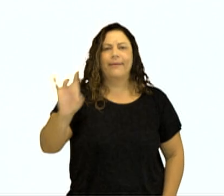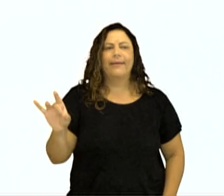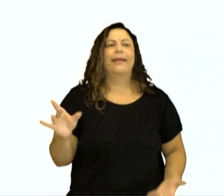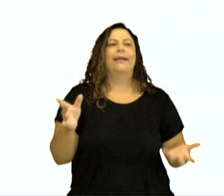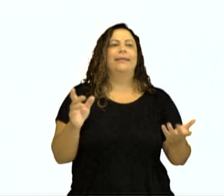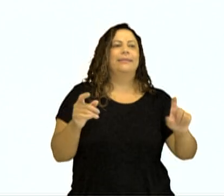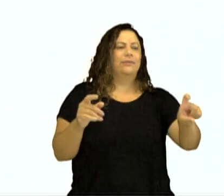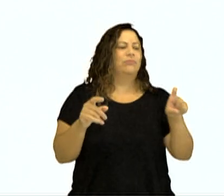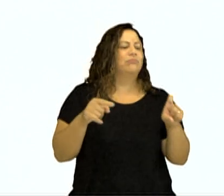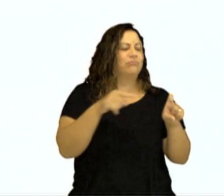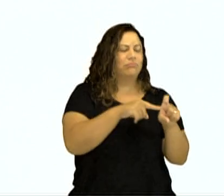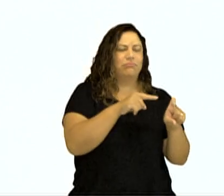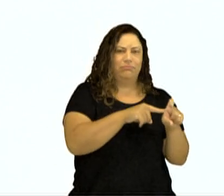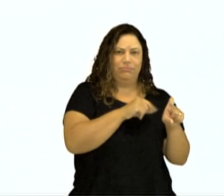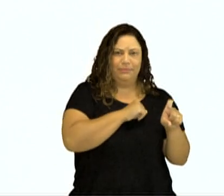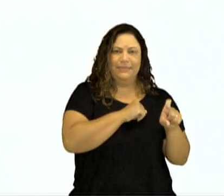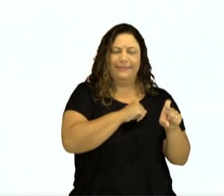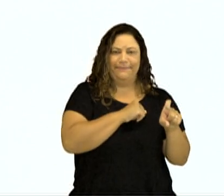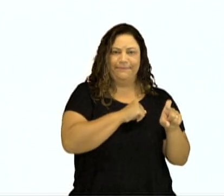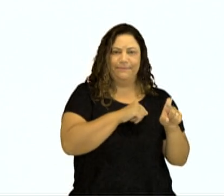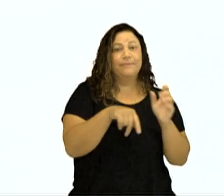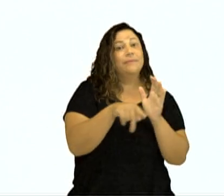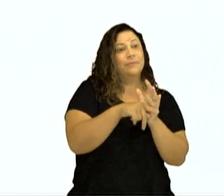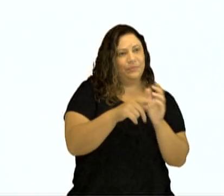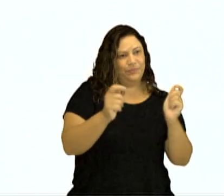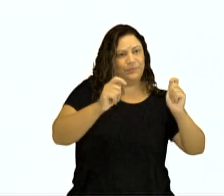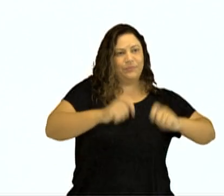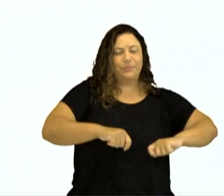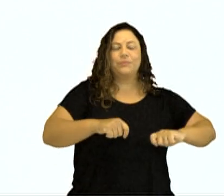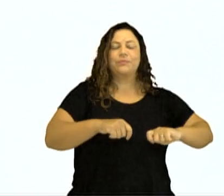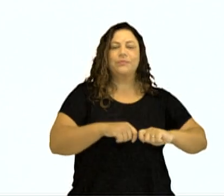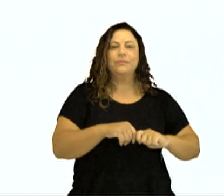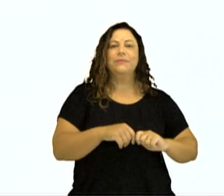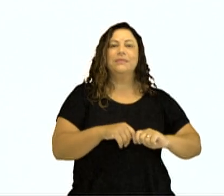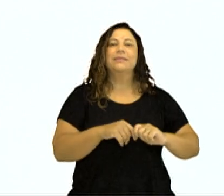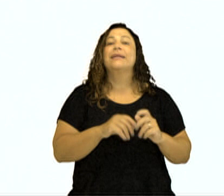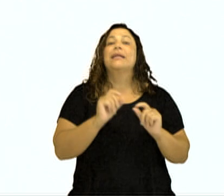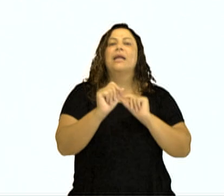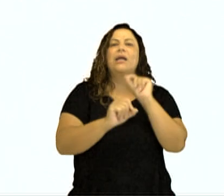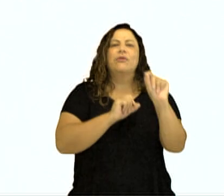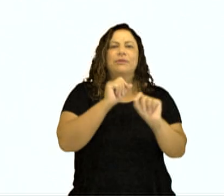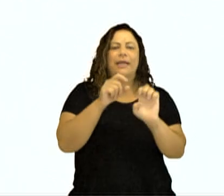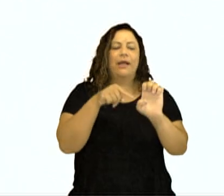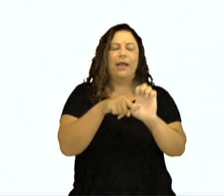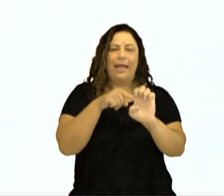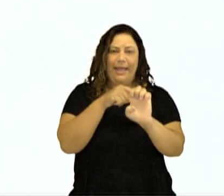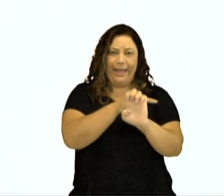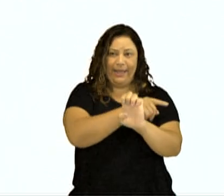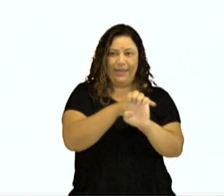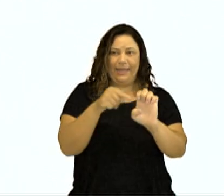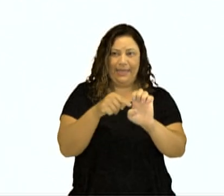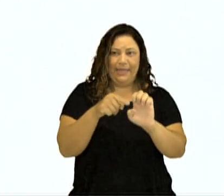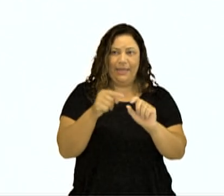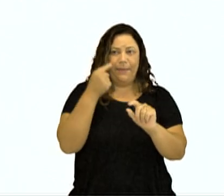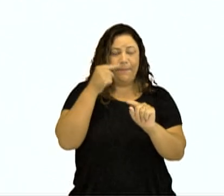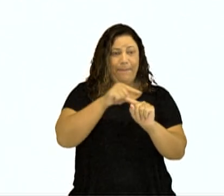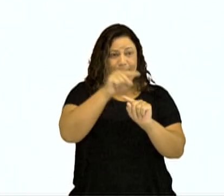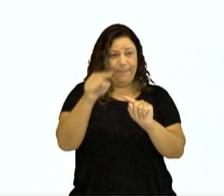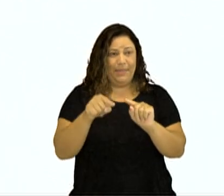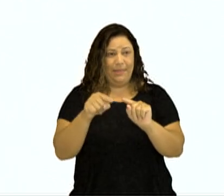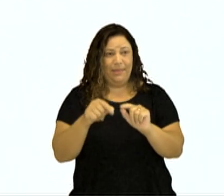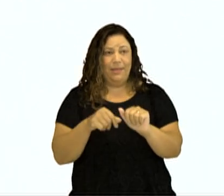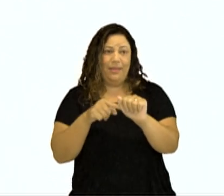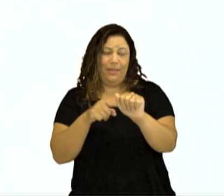X pertence a A. Então, dentro do conjunto A, eu vou ter os elementos representados ali pelo X.